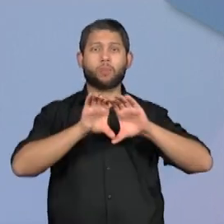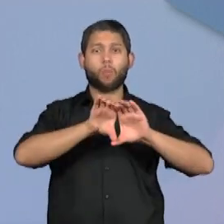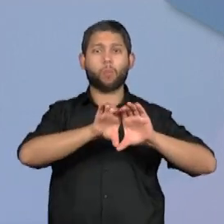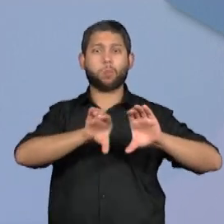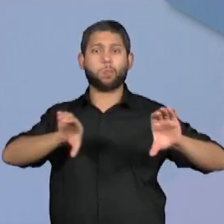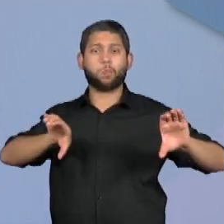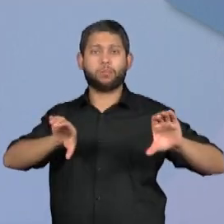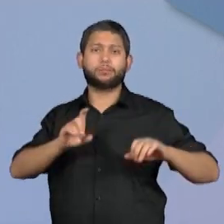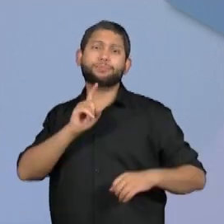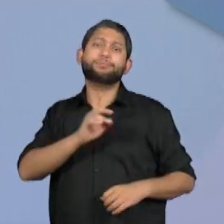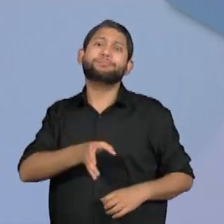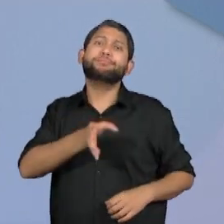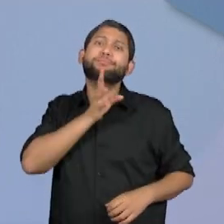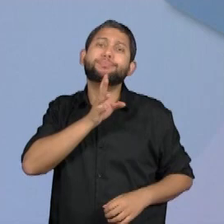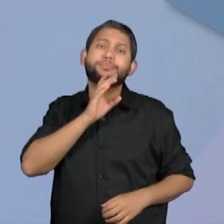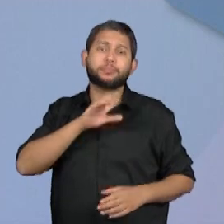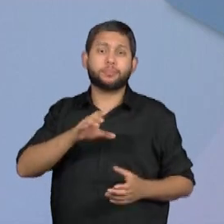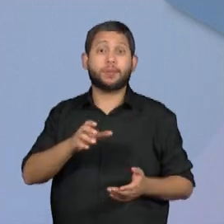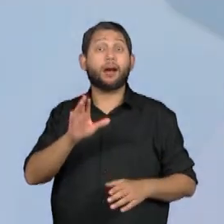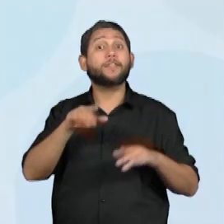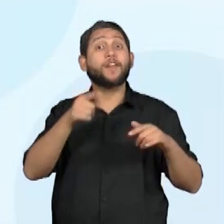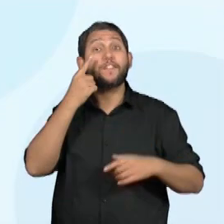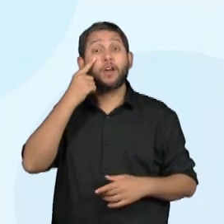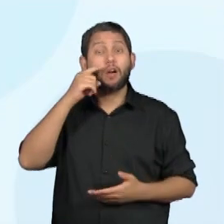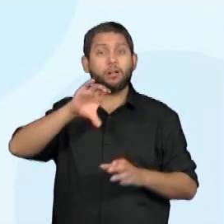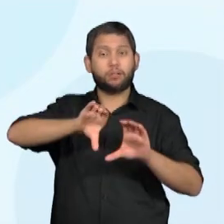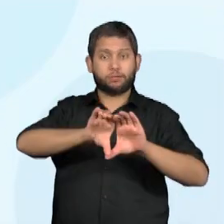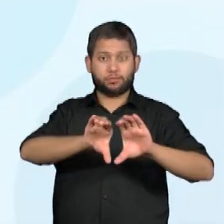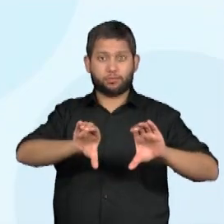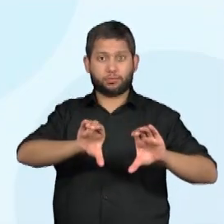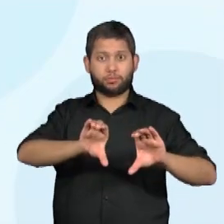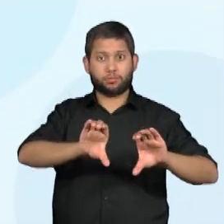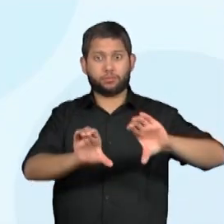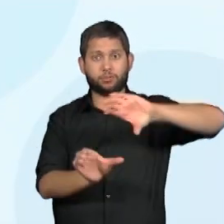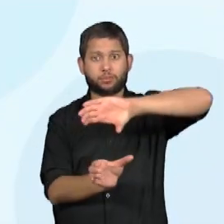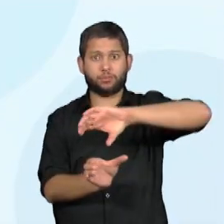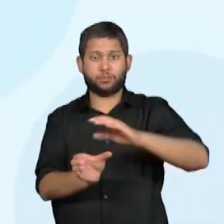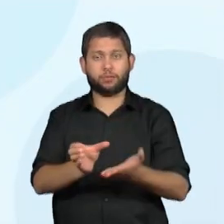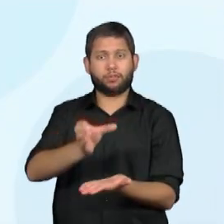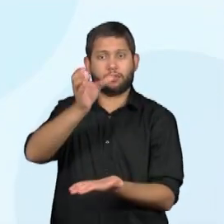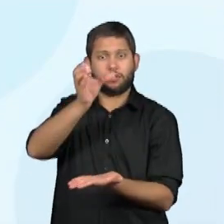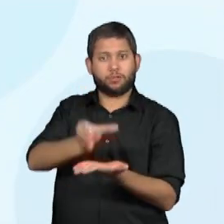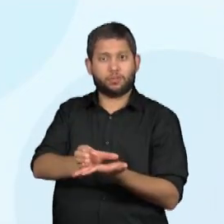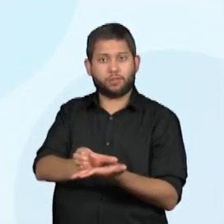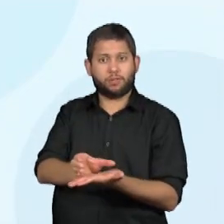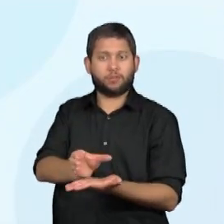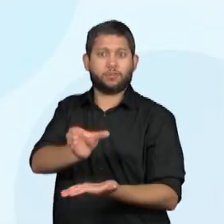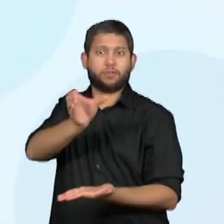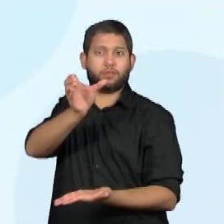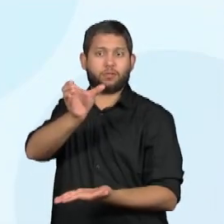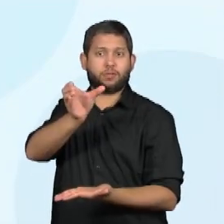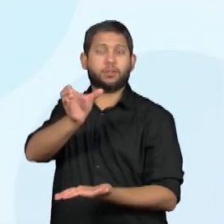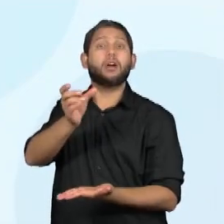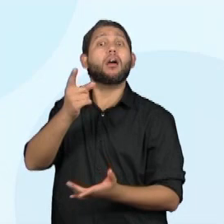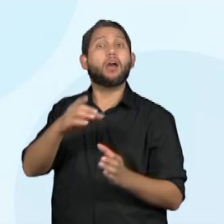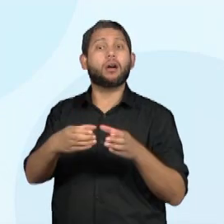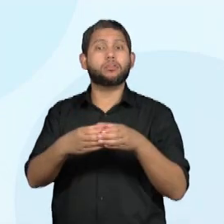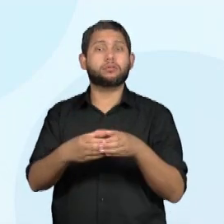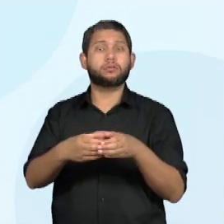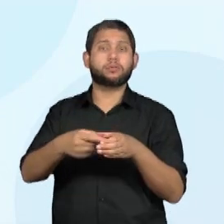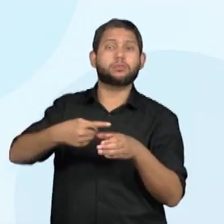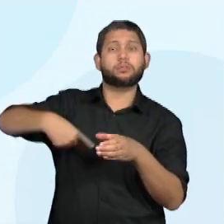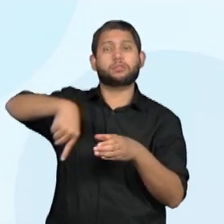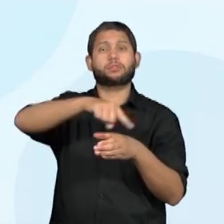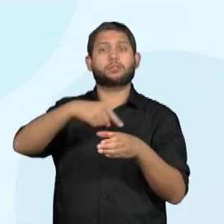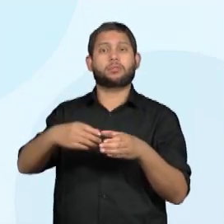né? De pé, assim, geralmente de pé, na posição vertical, a gente reconhece como